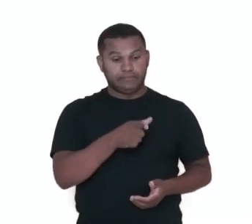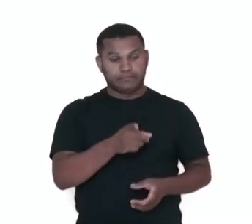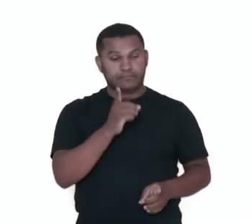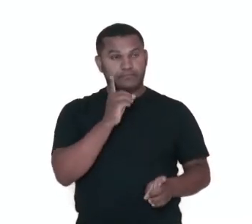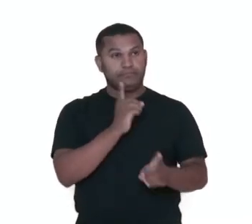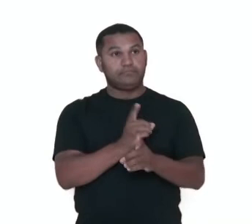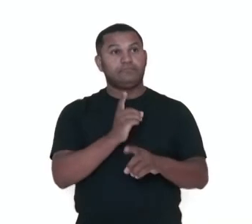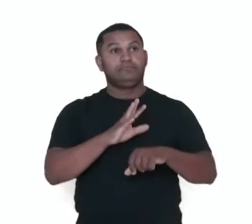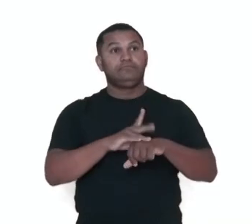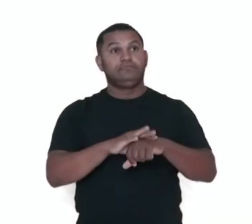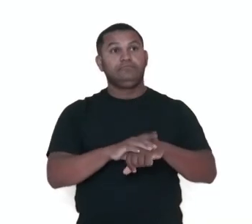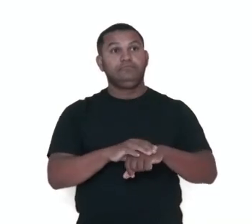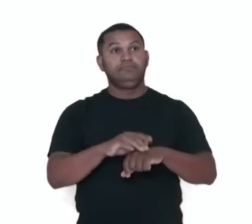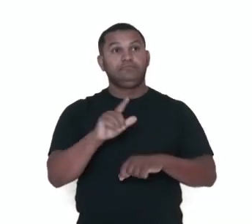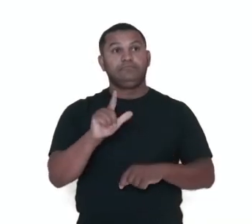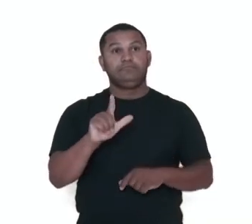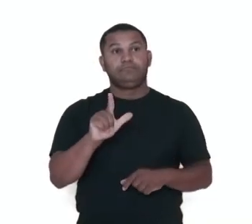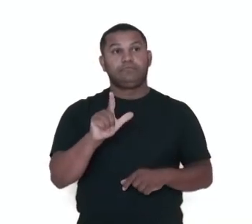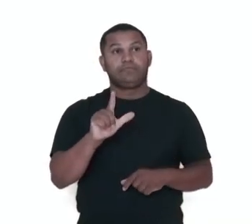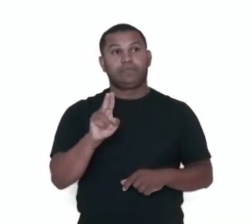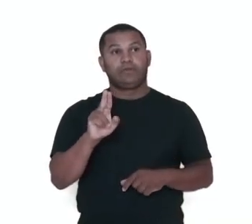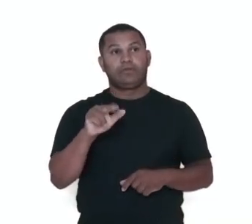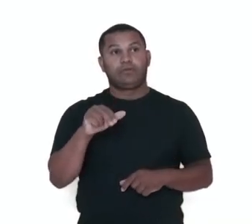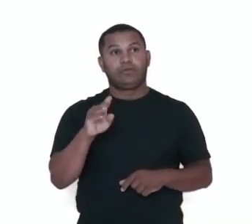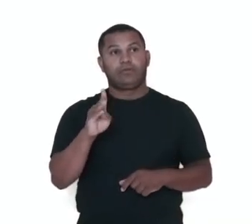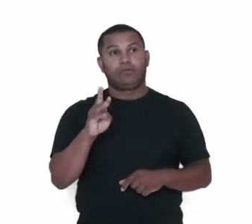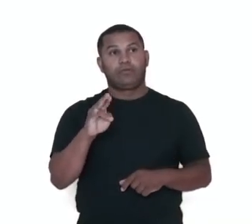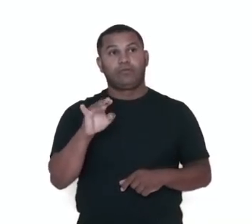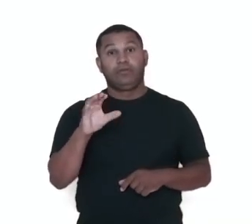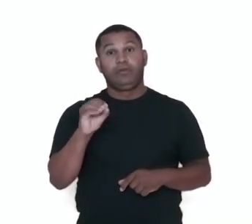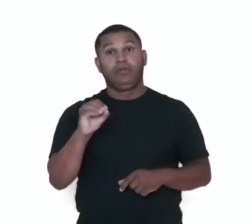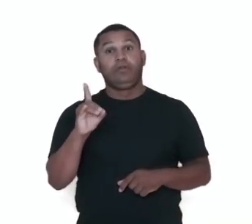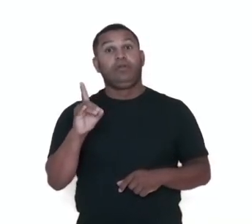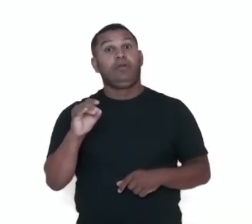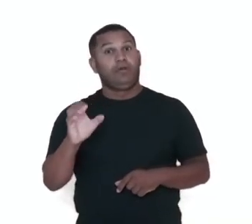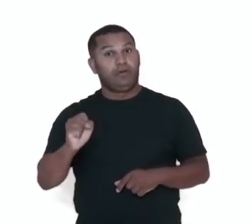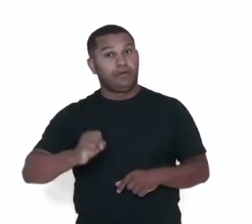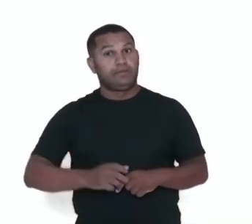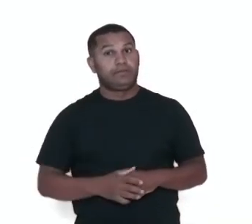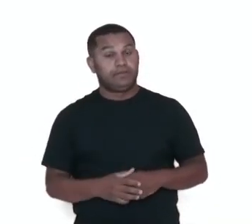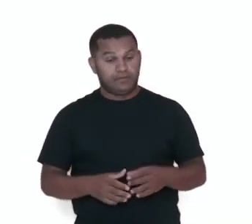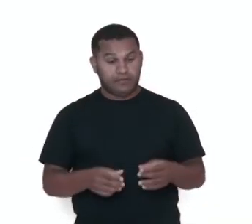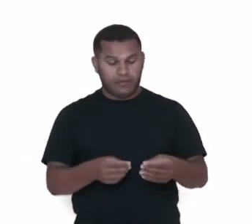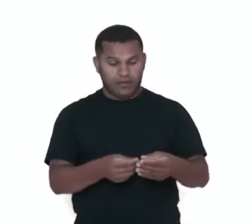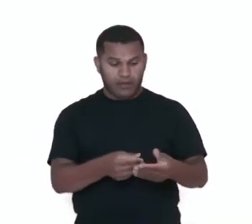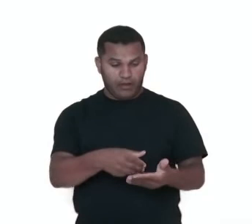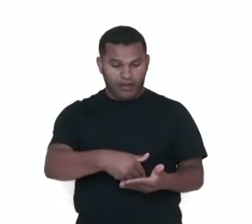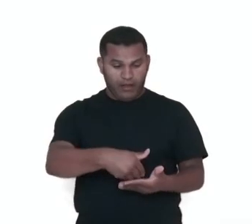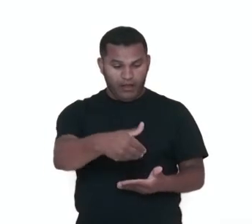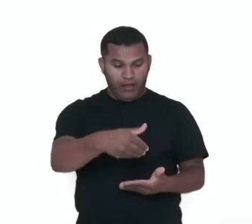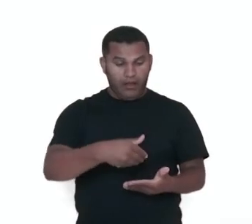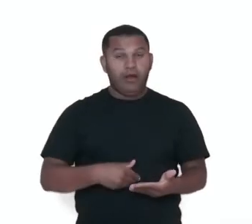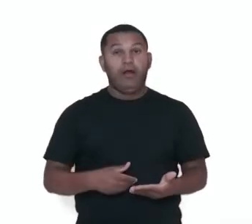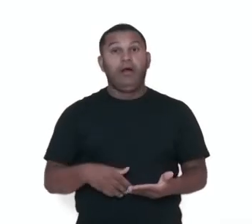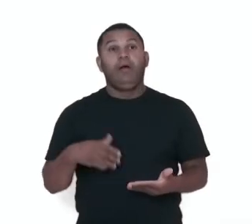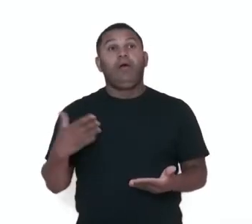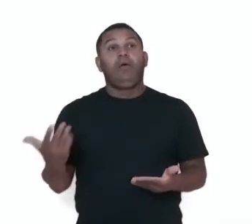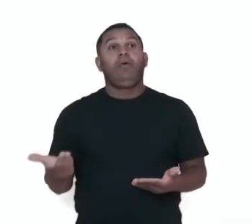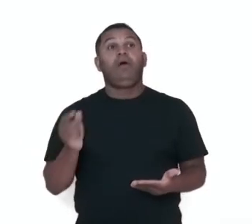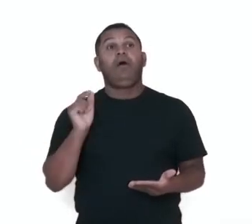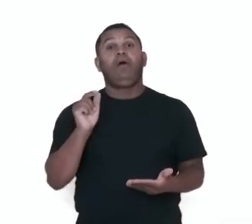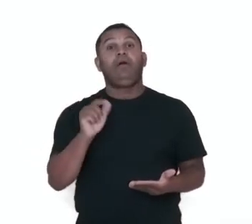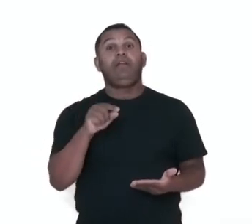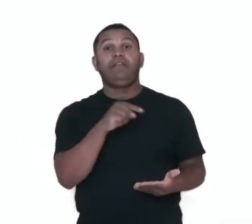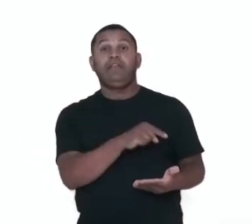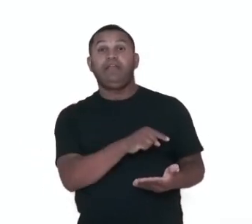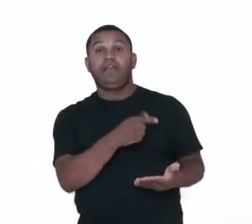Ascaris lumbricoides. Qual das medidas preventivas de doenças parasitárias não deve ter sido